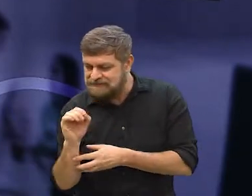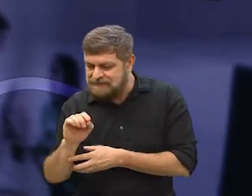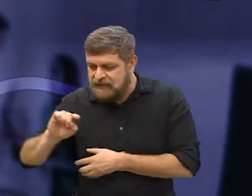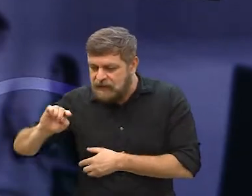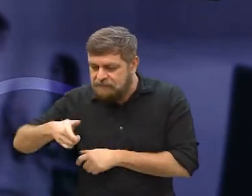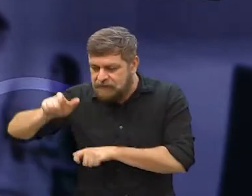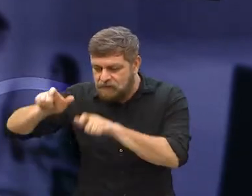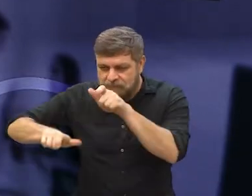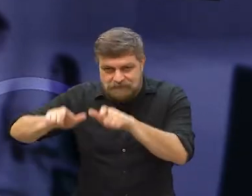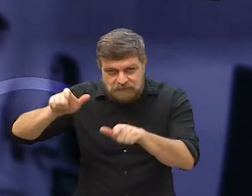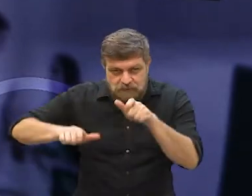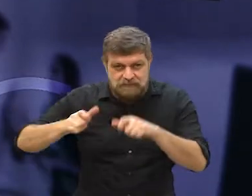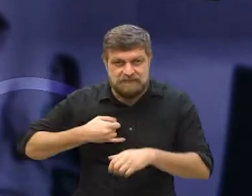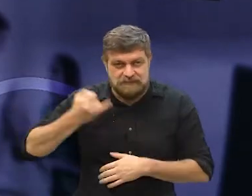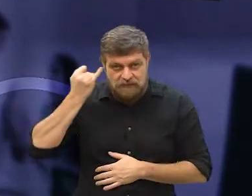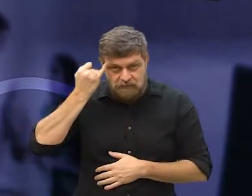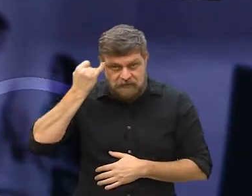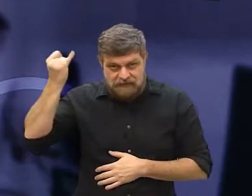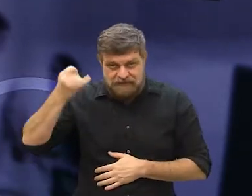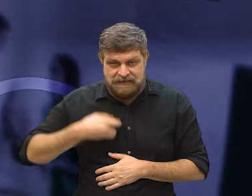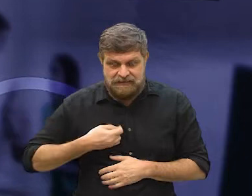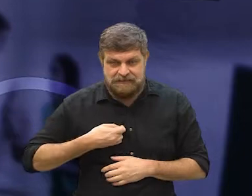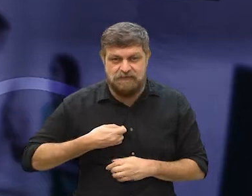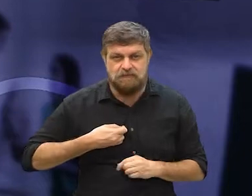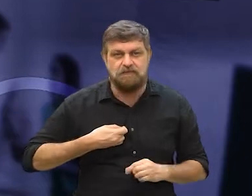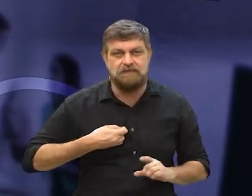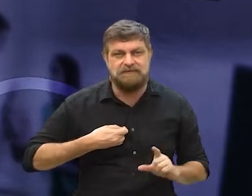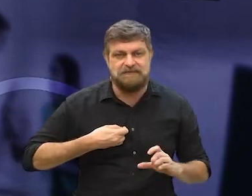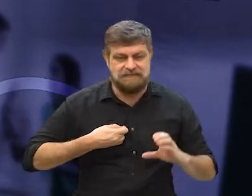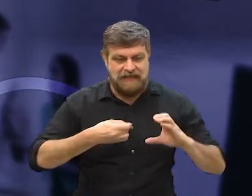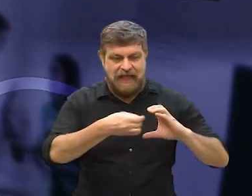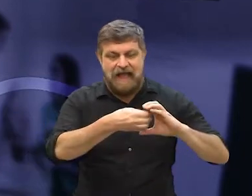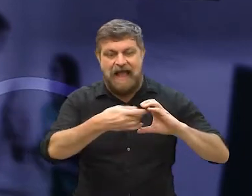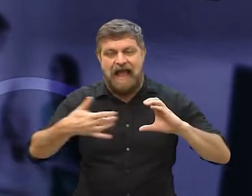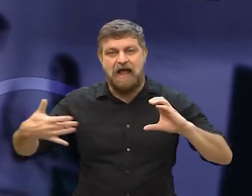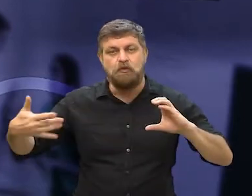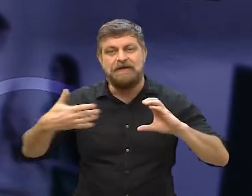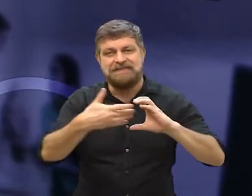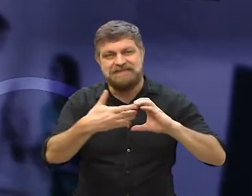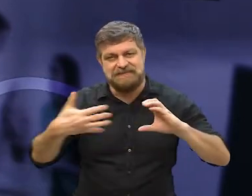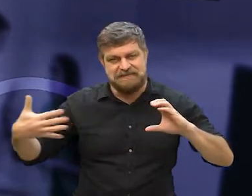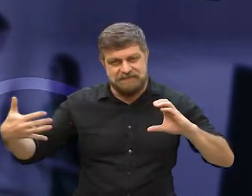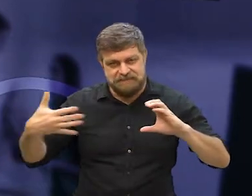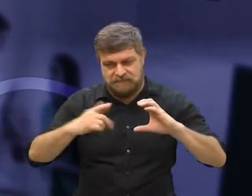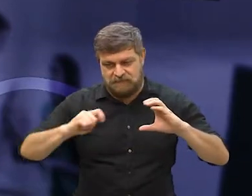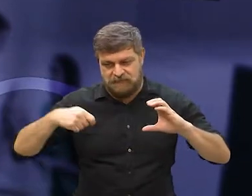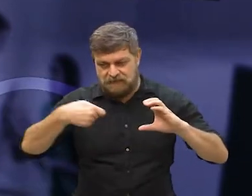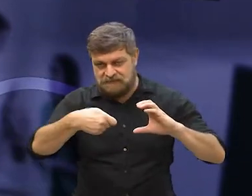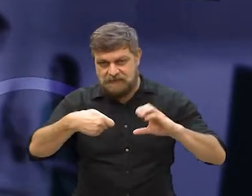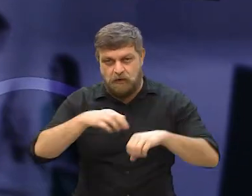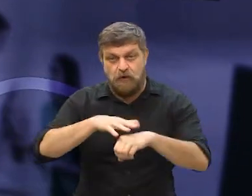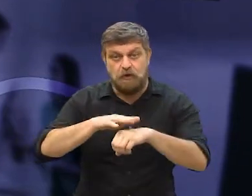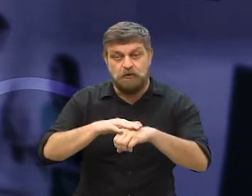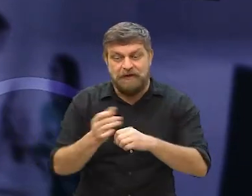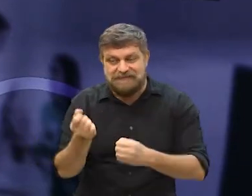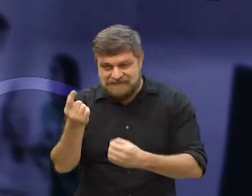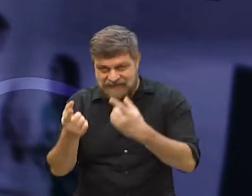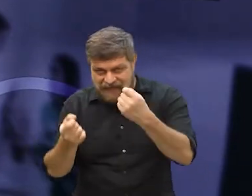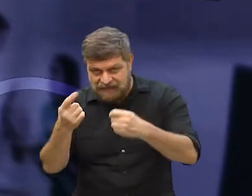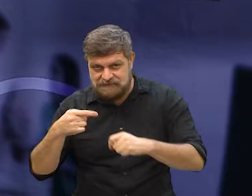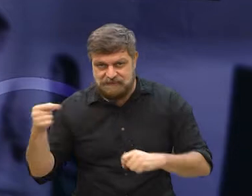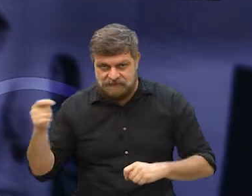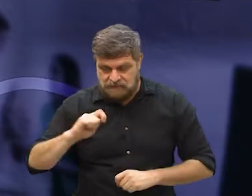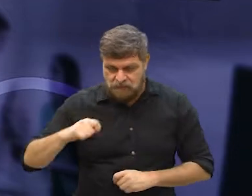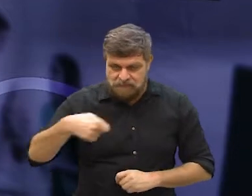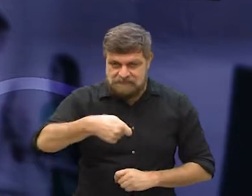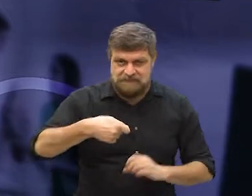Só para a gente ter uma ideia do quão raro a gente está falando dessas doenças. O que acontece? Na maior parte das vezes, as doenças